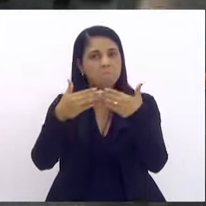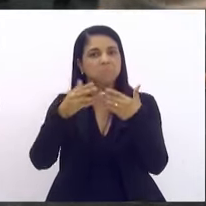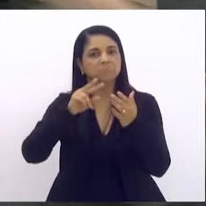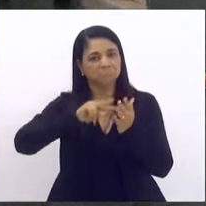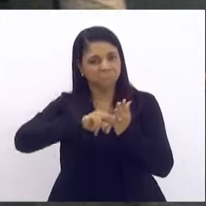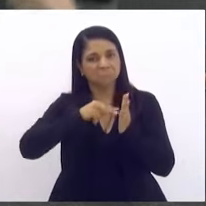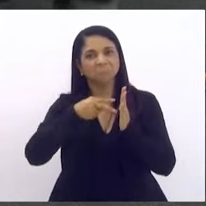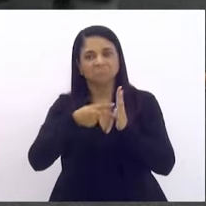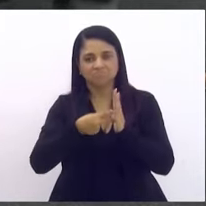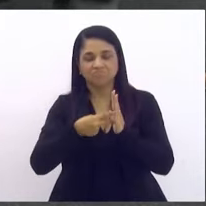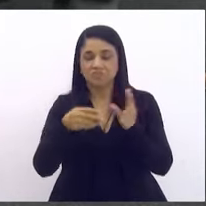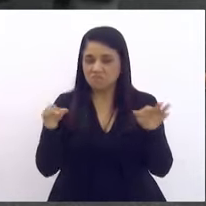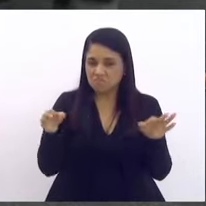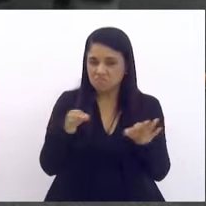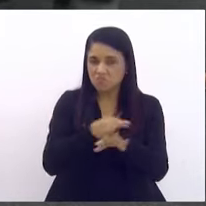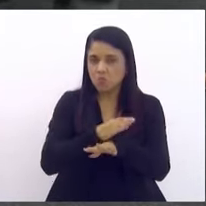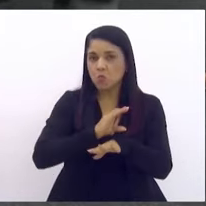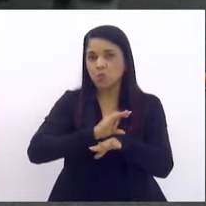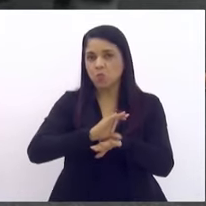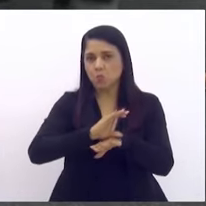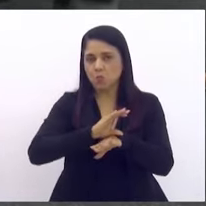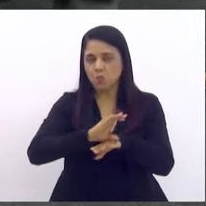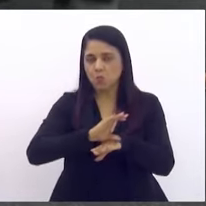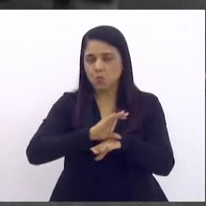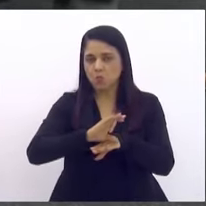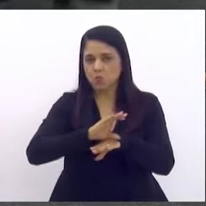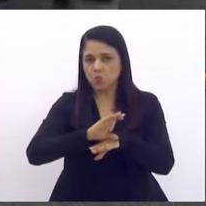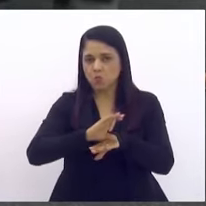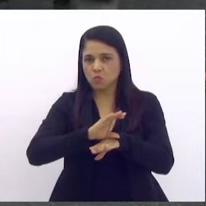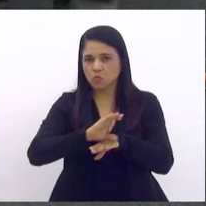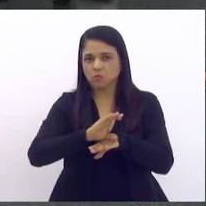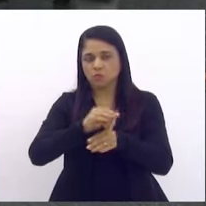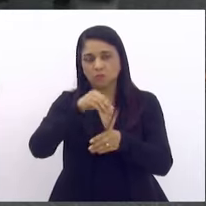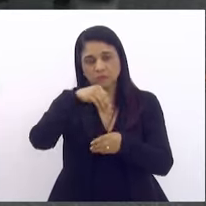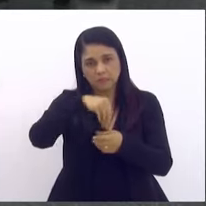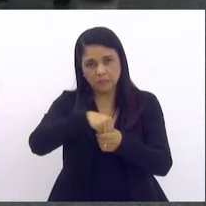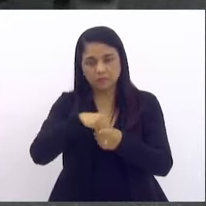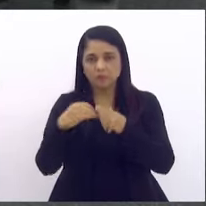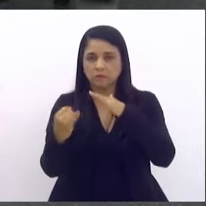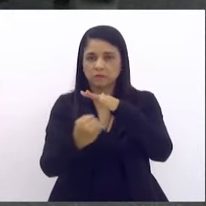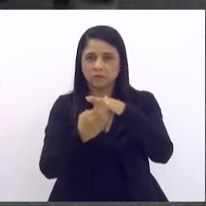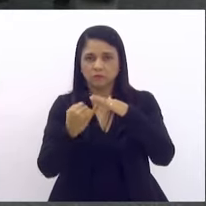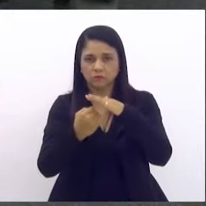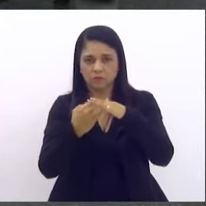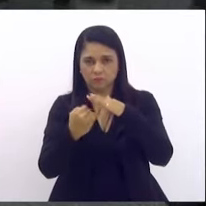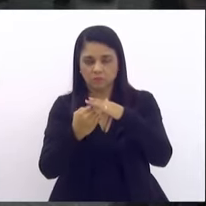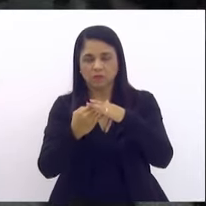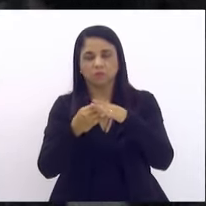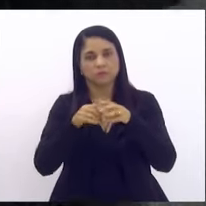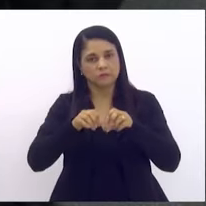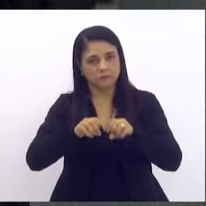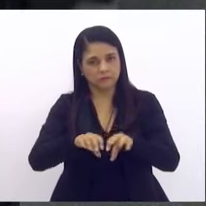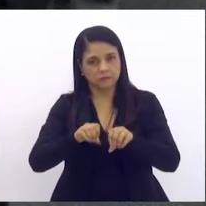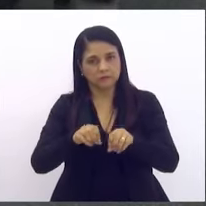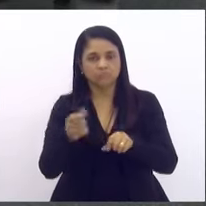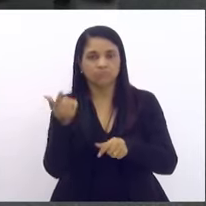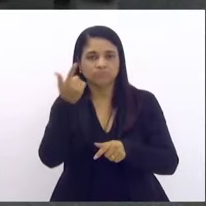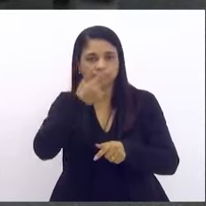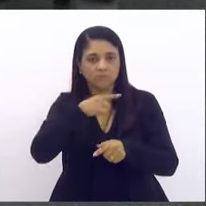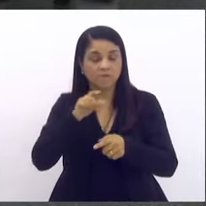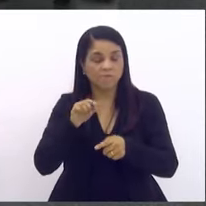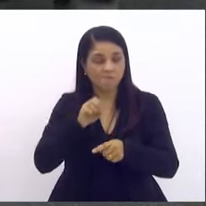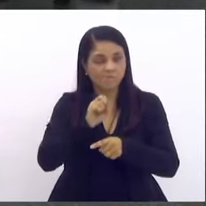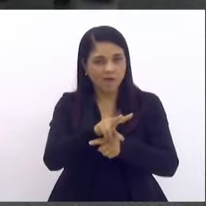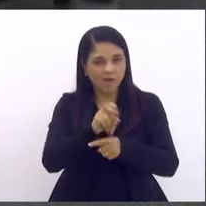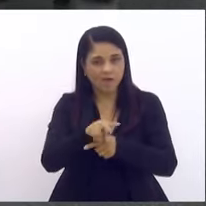concluam o curso no nas instituições públicas de ensino possam pleitear vagas em